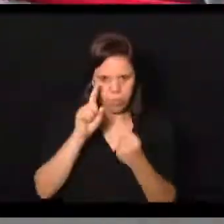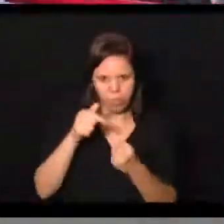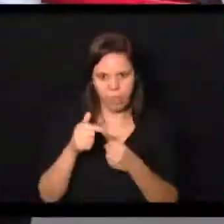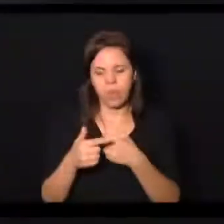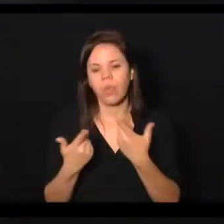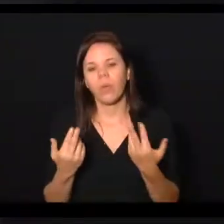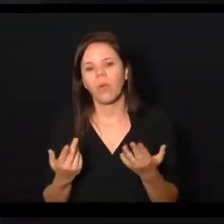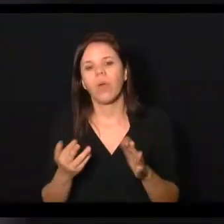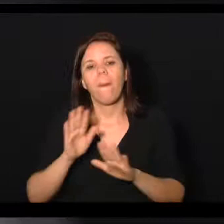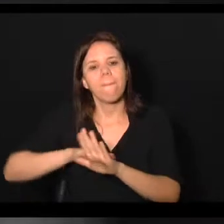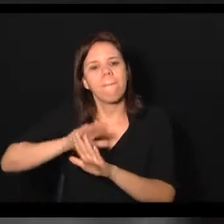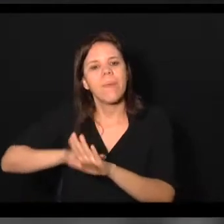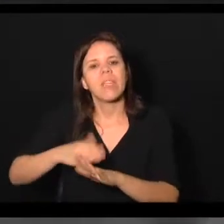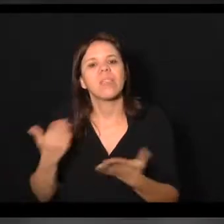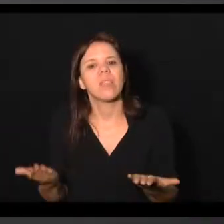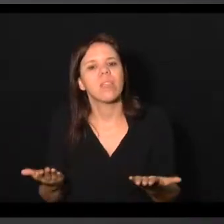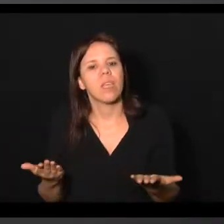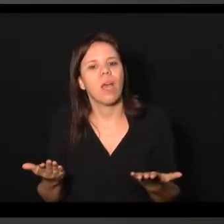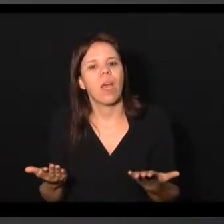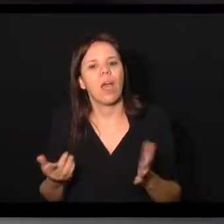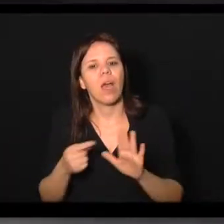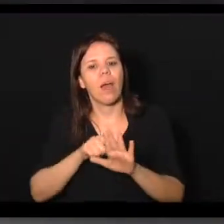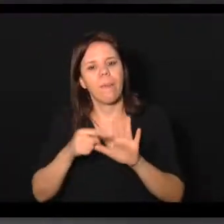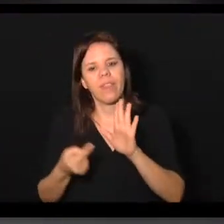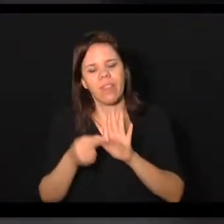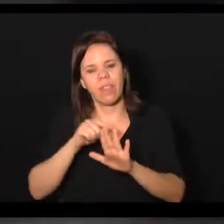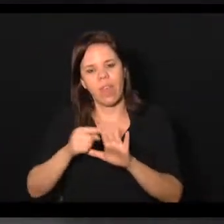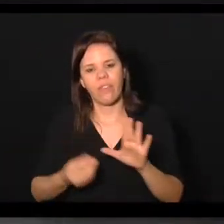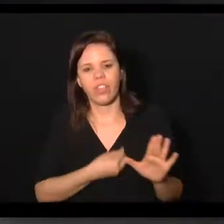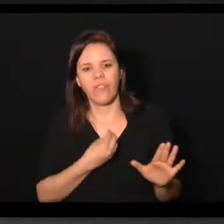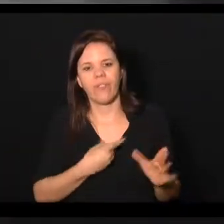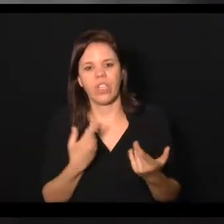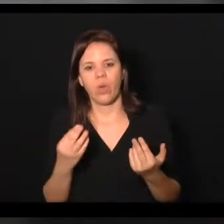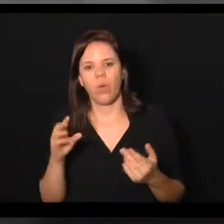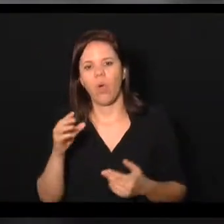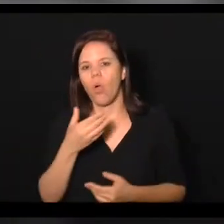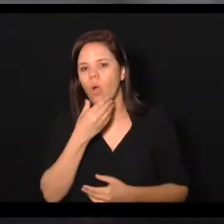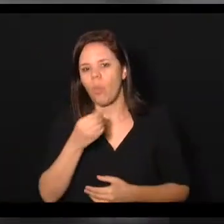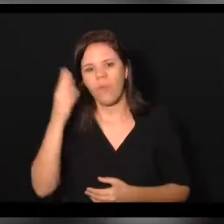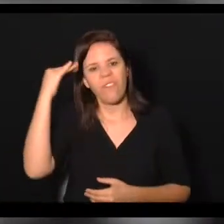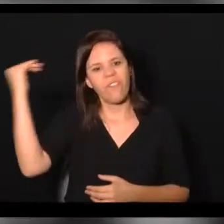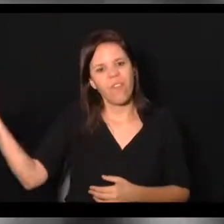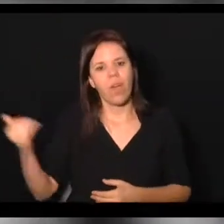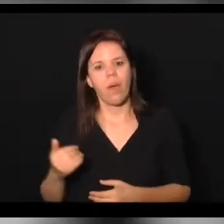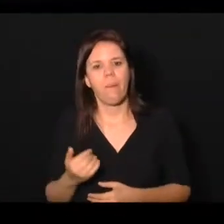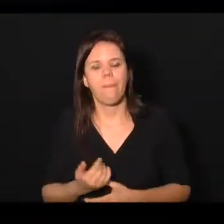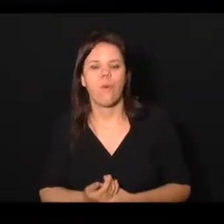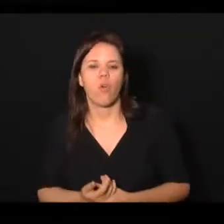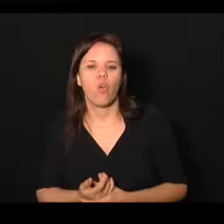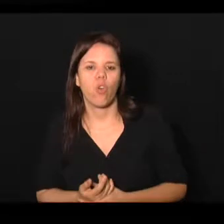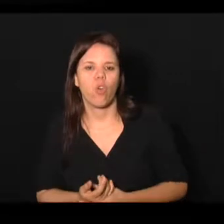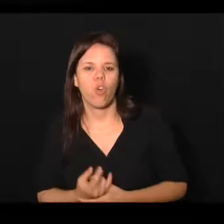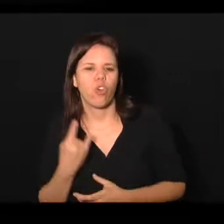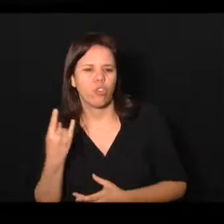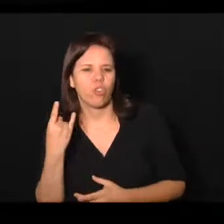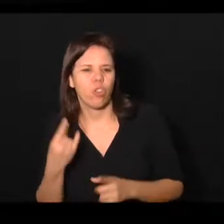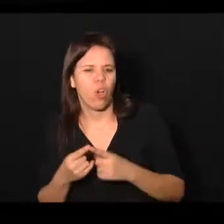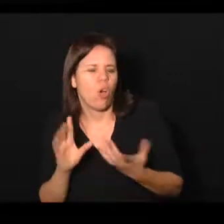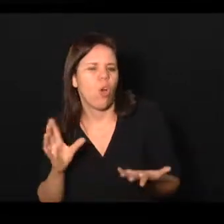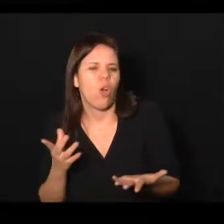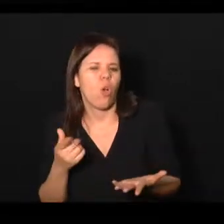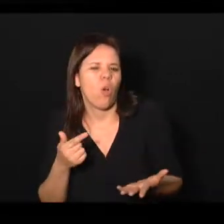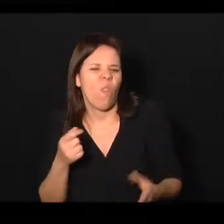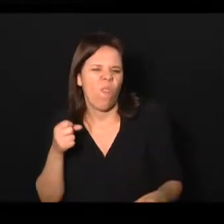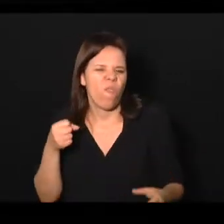da vida, evidenciada por Rocky Balboa, personagem marcante de Sylvester Stallone nos cinemas. Não se trata de bater